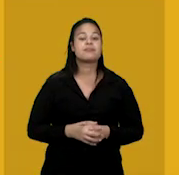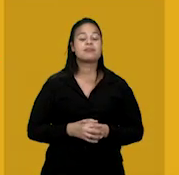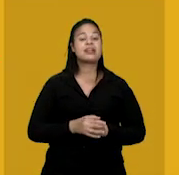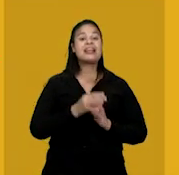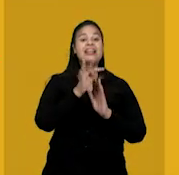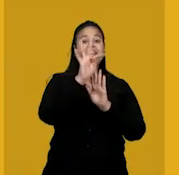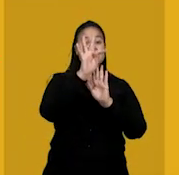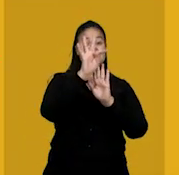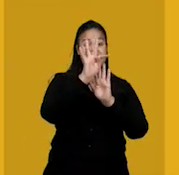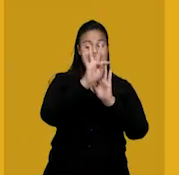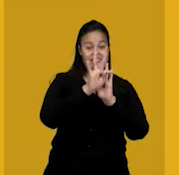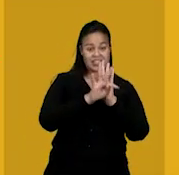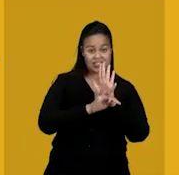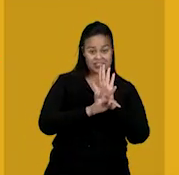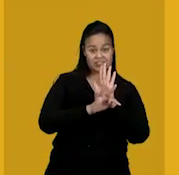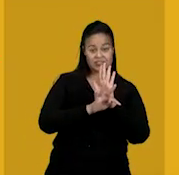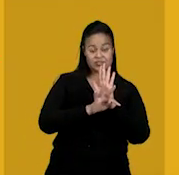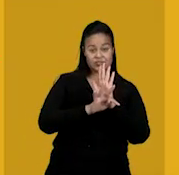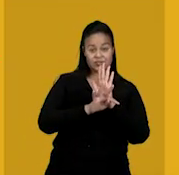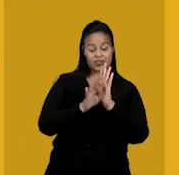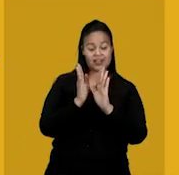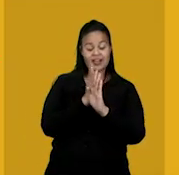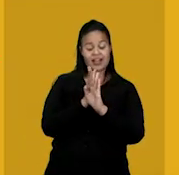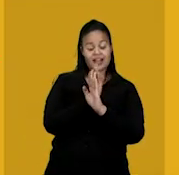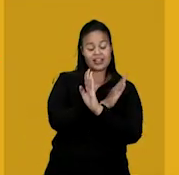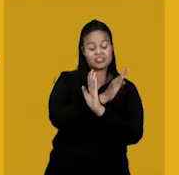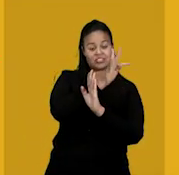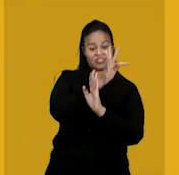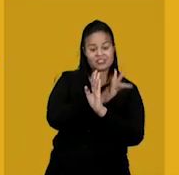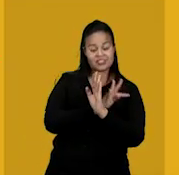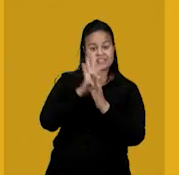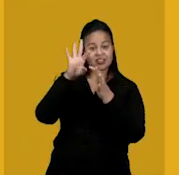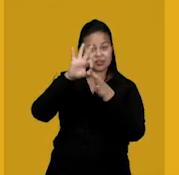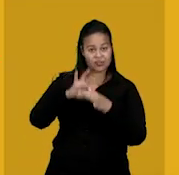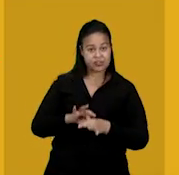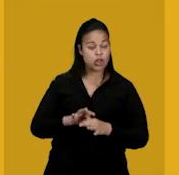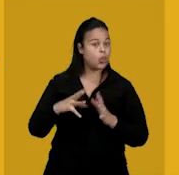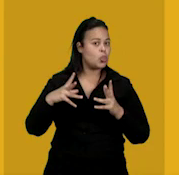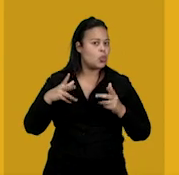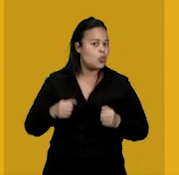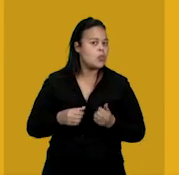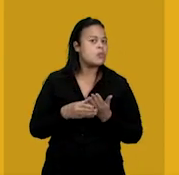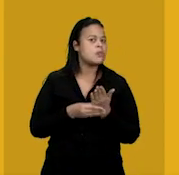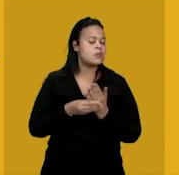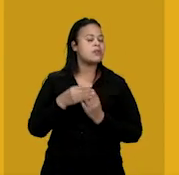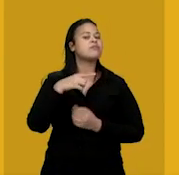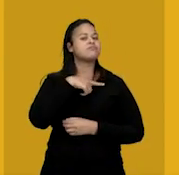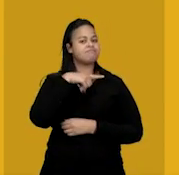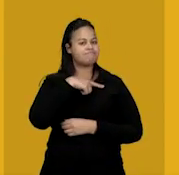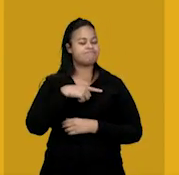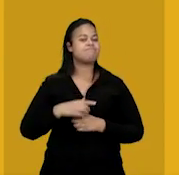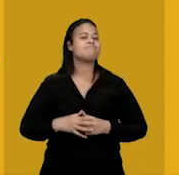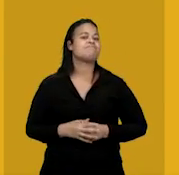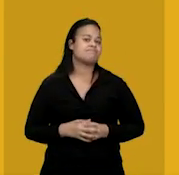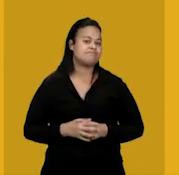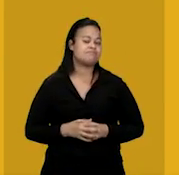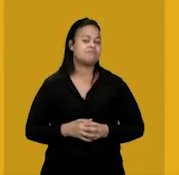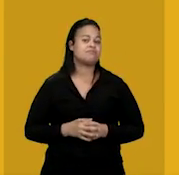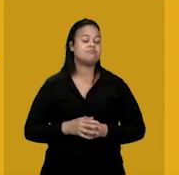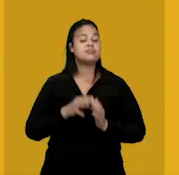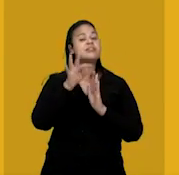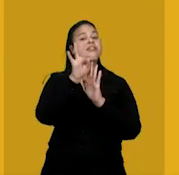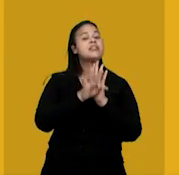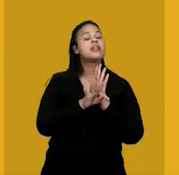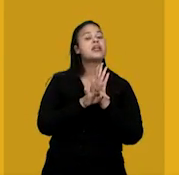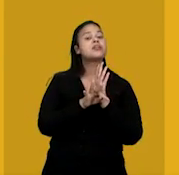Texto, pretexto e contexto. Todo livro, toda obra contém isso. O que é o texto?